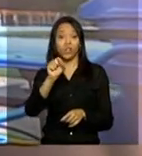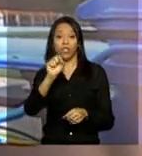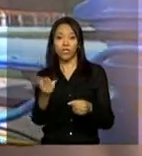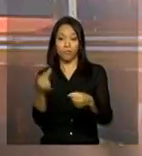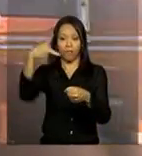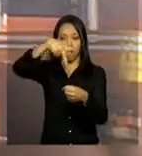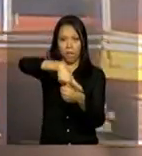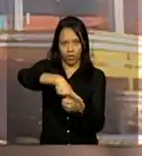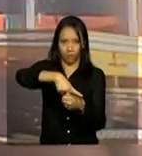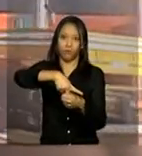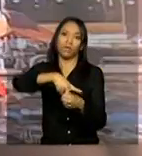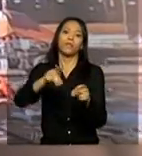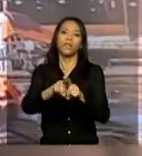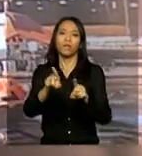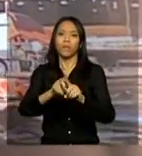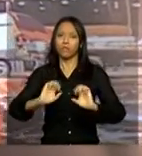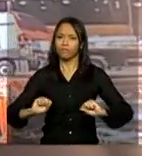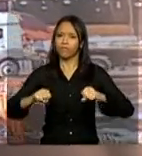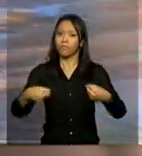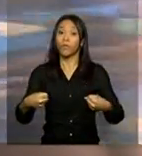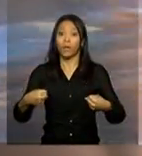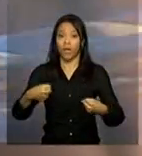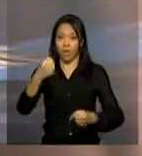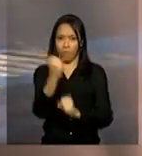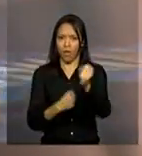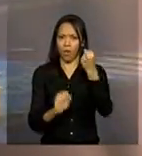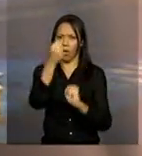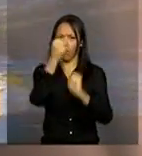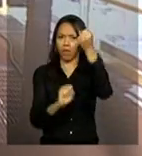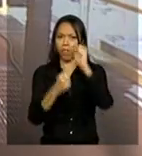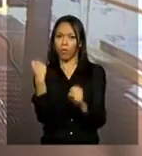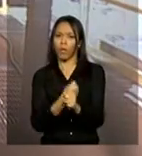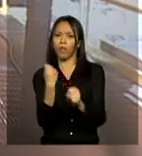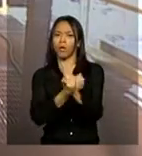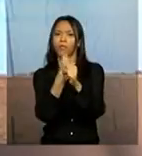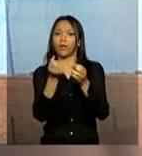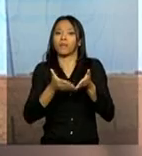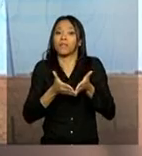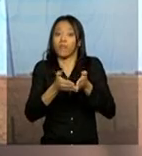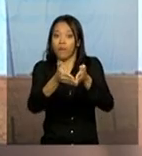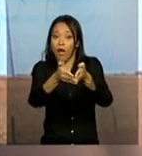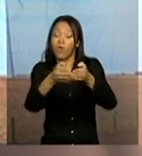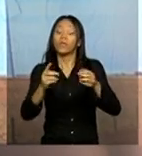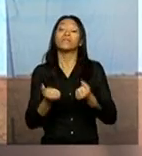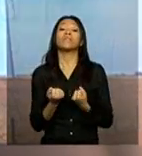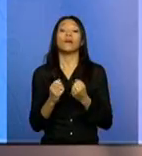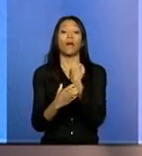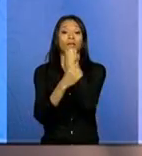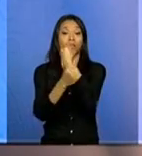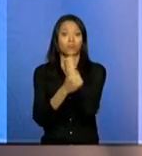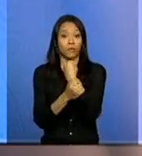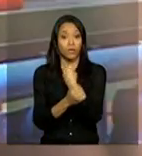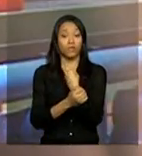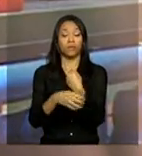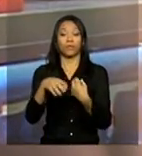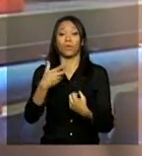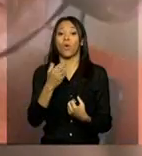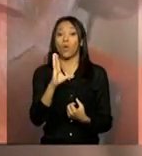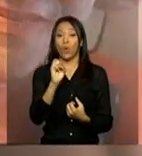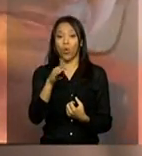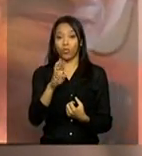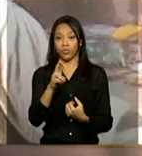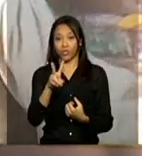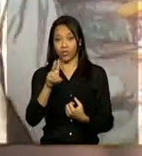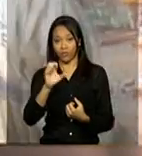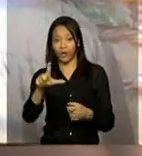e revitalizando a nossa indústria naval, garantindo combustível de qualidade, desenvolvimento econômico sustentável e geração